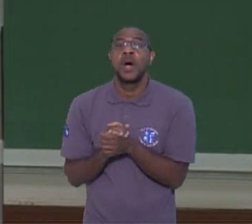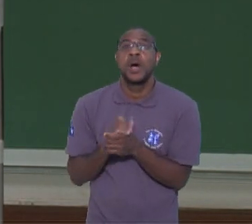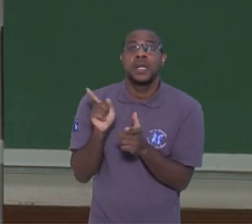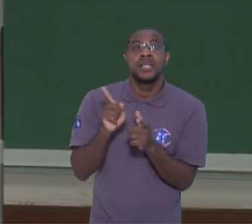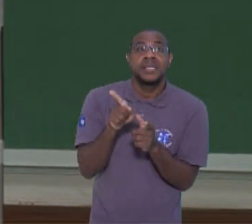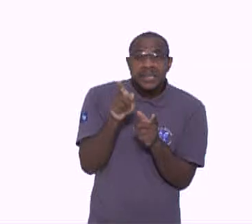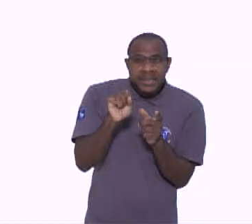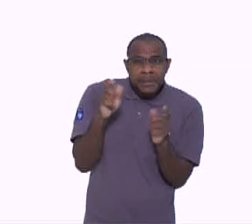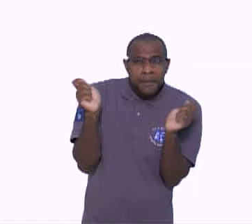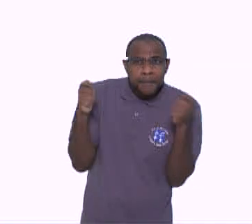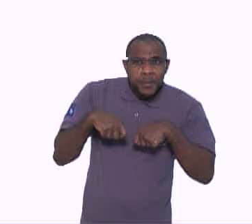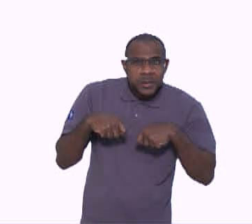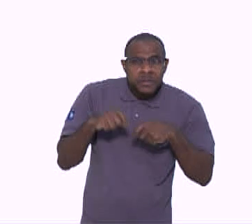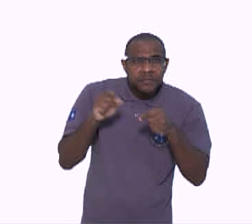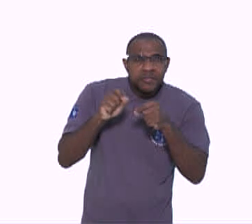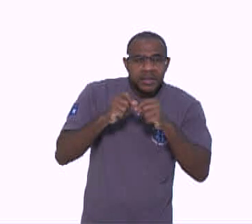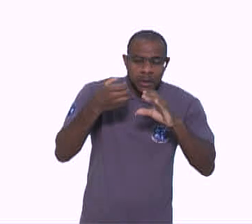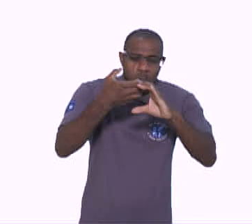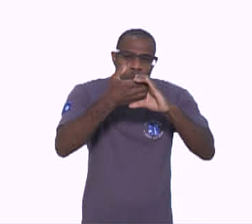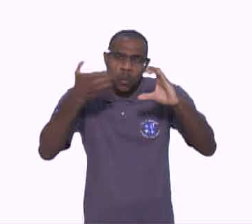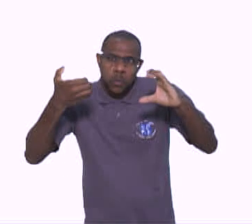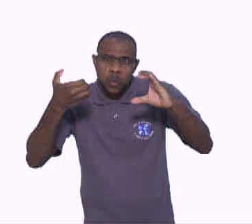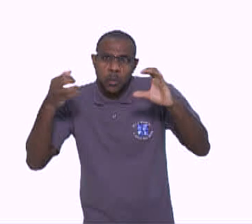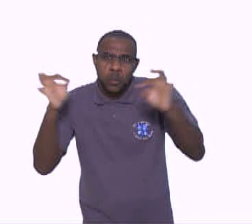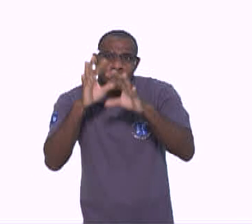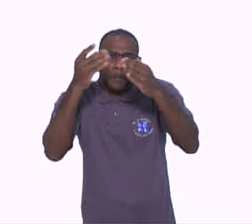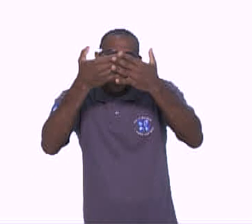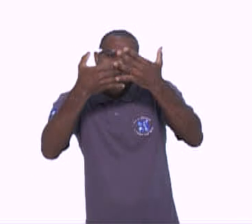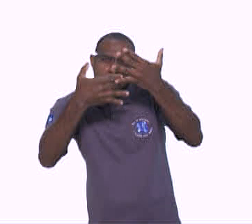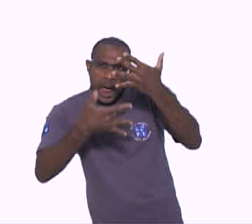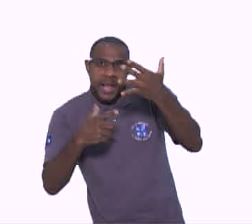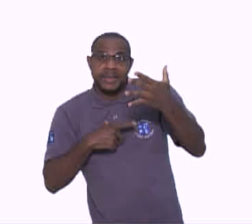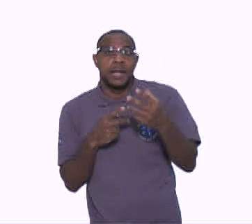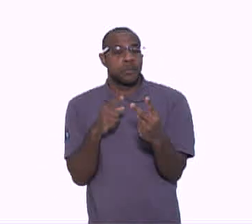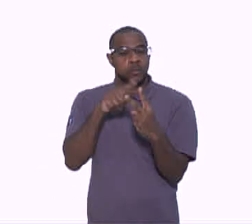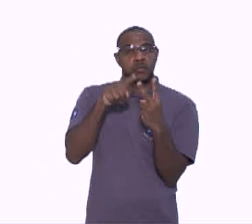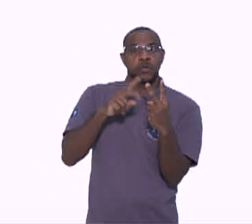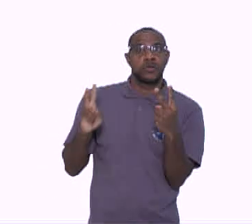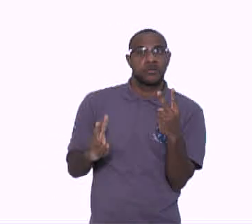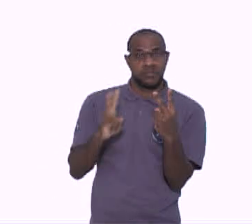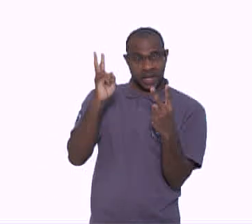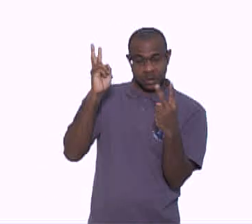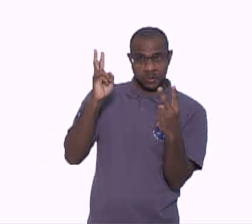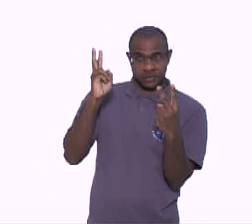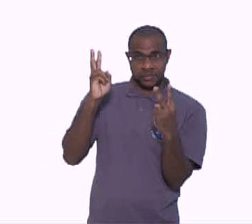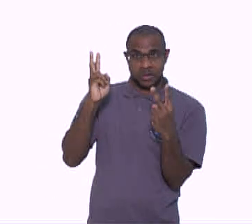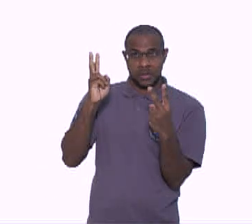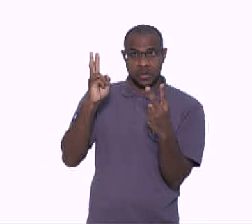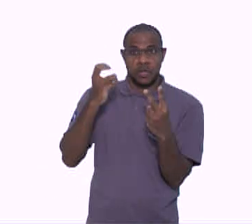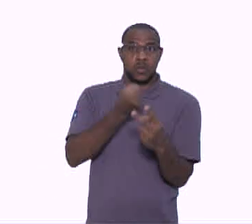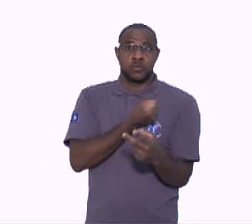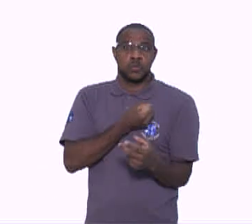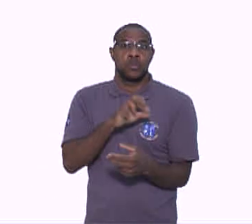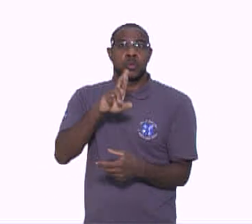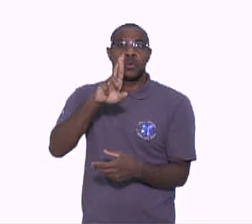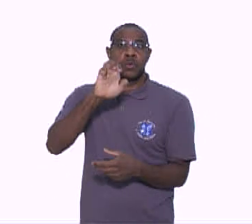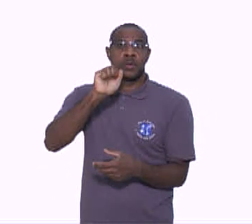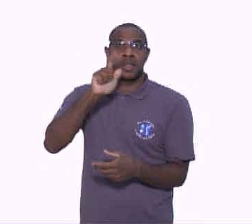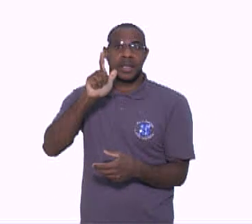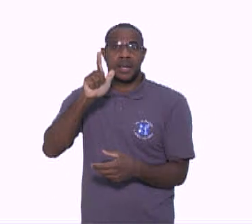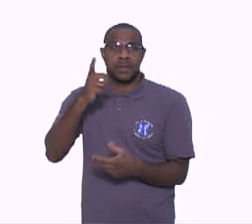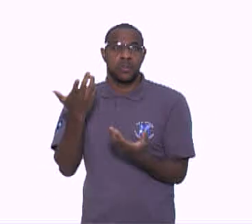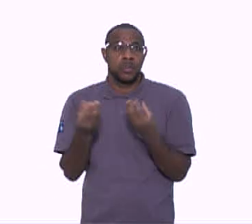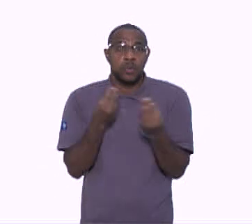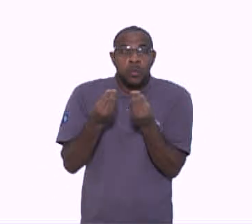for possível resolver uma equação de segundo grau, temos dois valores do conjunto dos números reais, certo? Que satisfazem